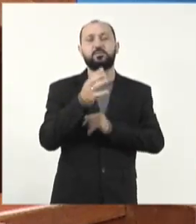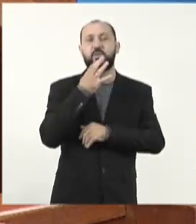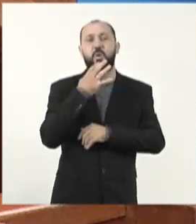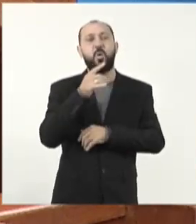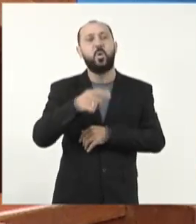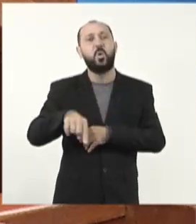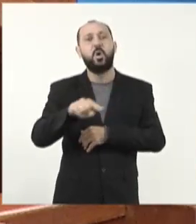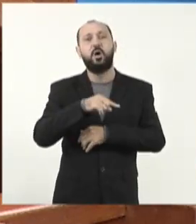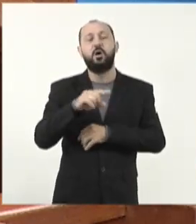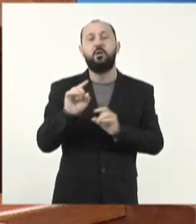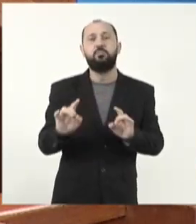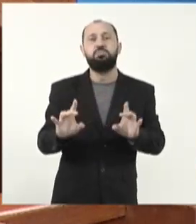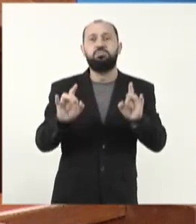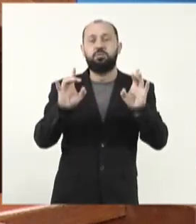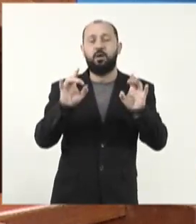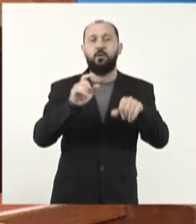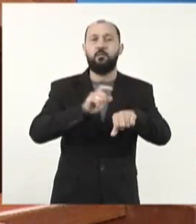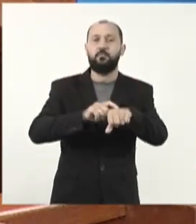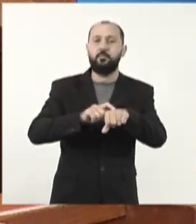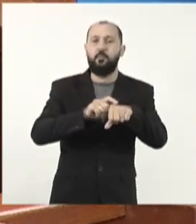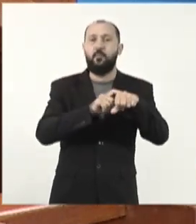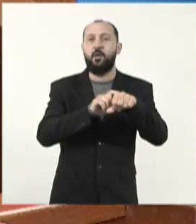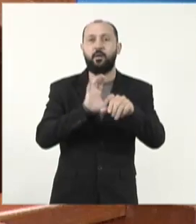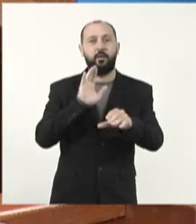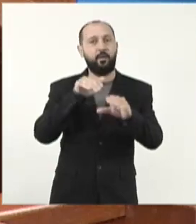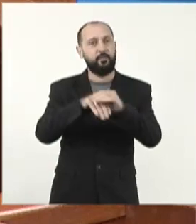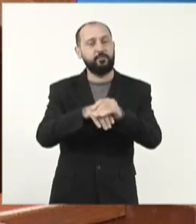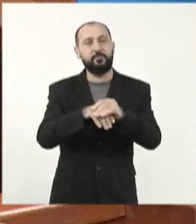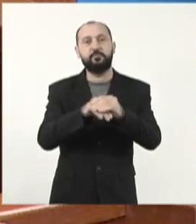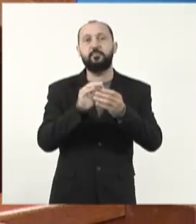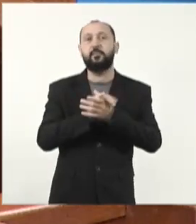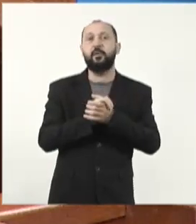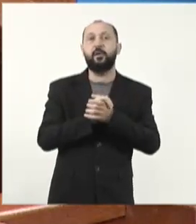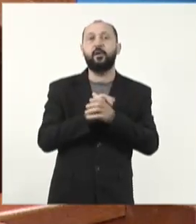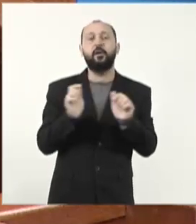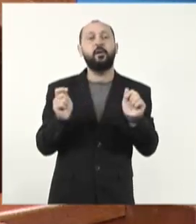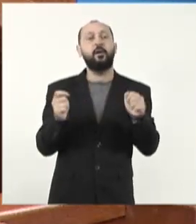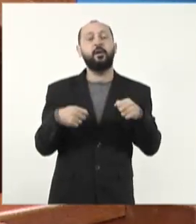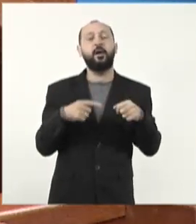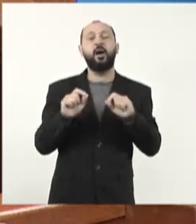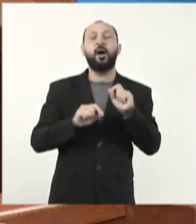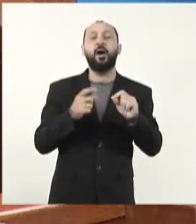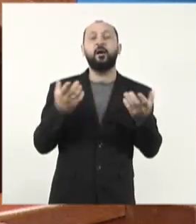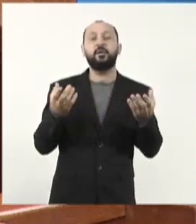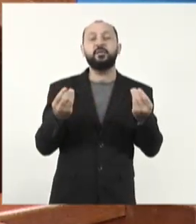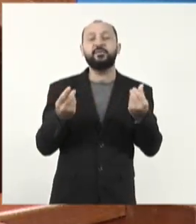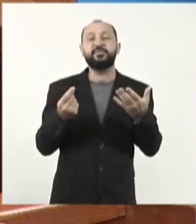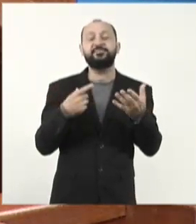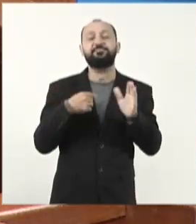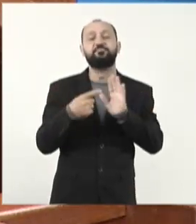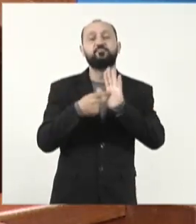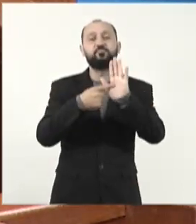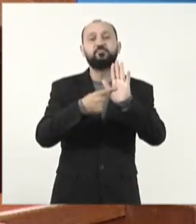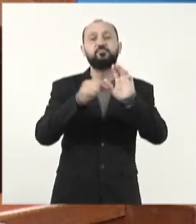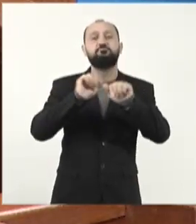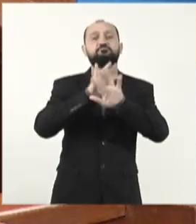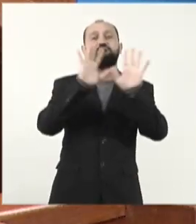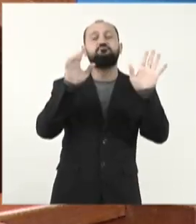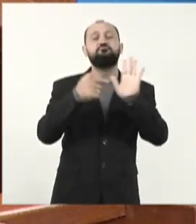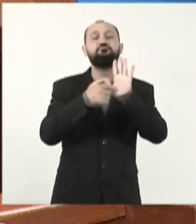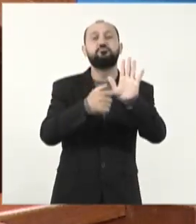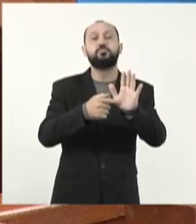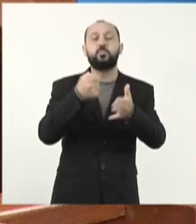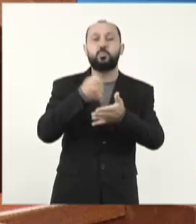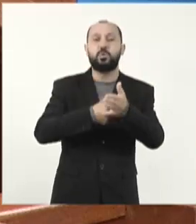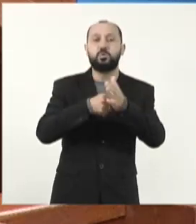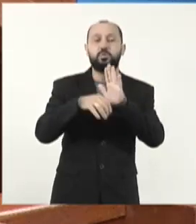conhecida, e especialmente nos momentos pré-eleitorais e eleitorais, efetivamente revelada para que cumpra a